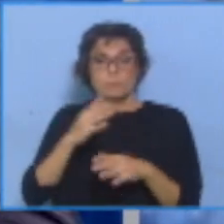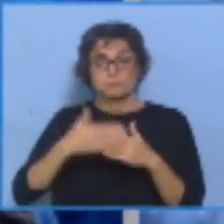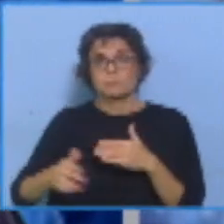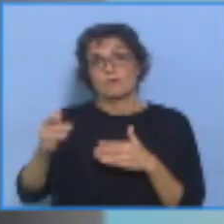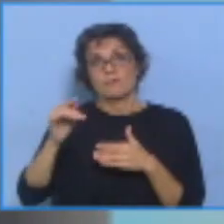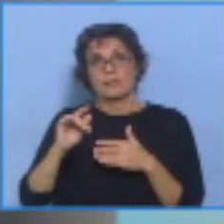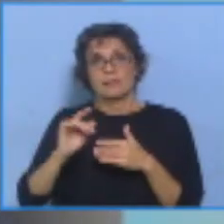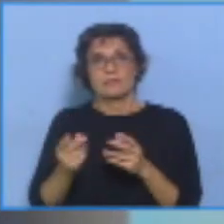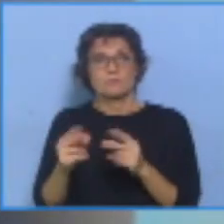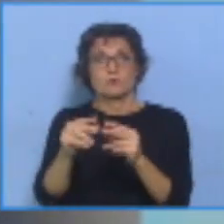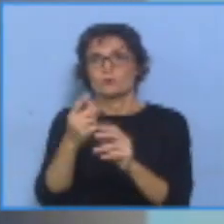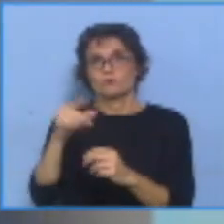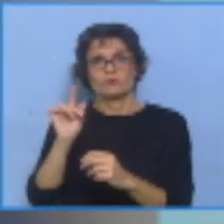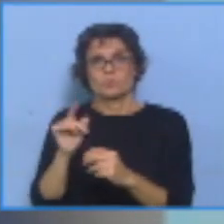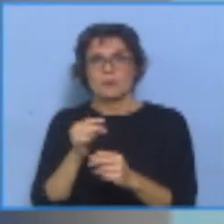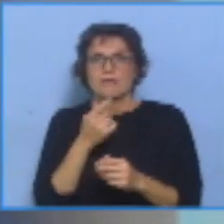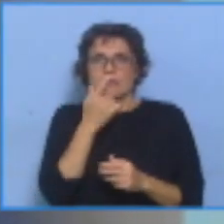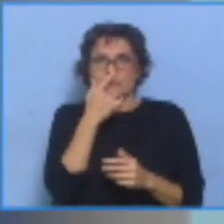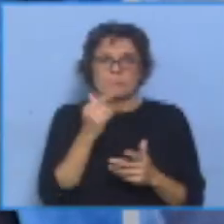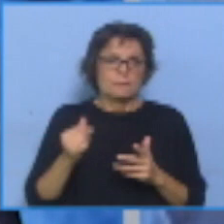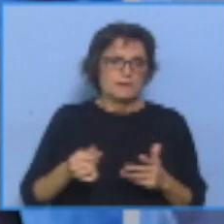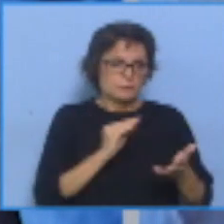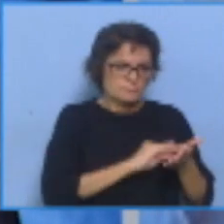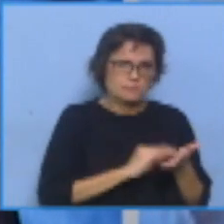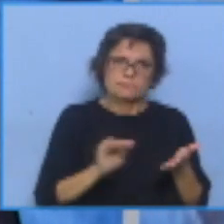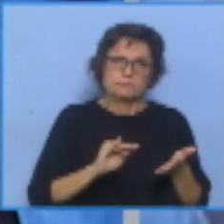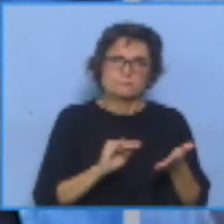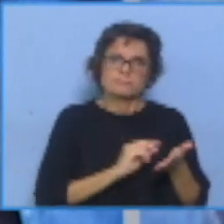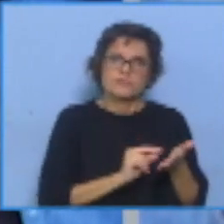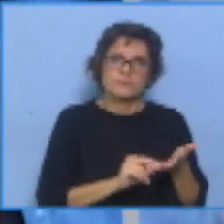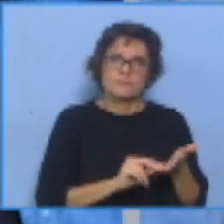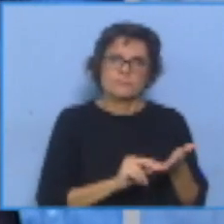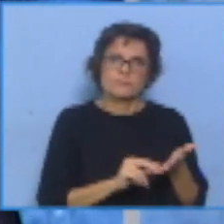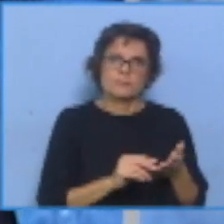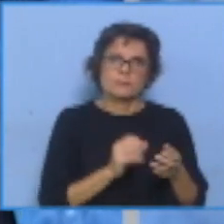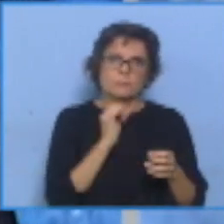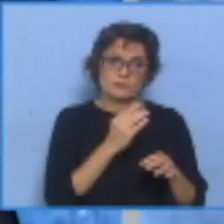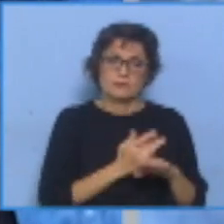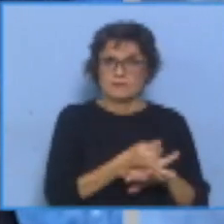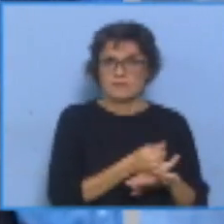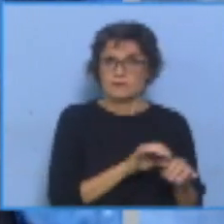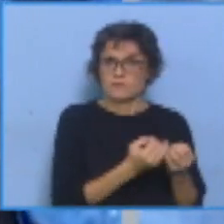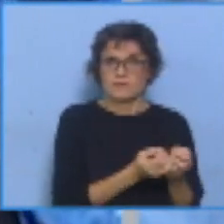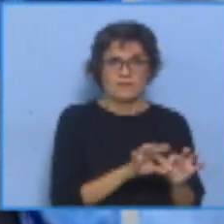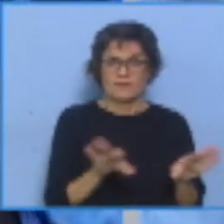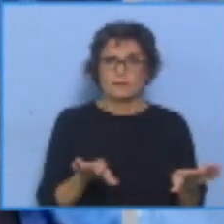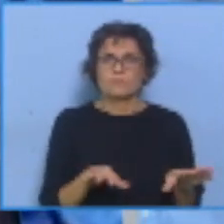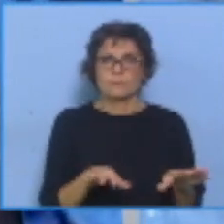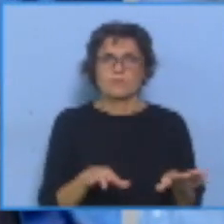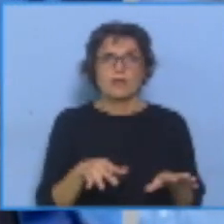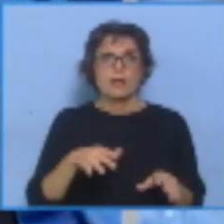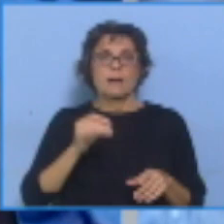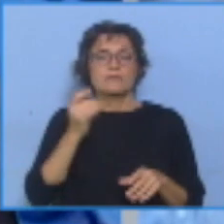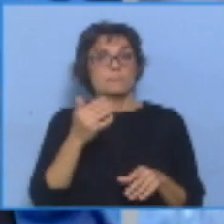Constituinte. Poderia, na altura, ter continuado, obviamente, até porque fez 2 ou 3 discursos na Assembleia, ficaram para a história. Mas